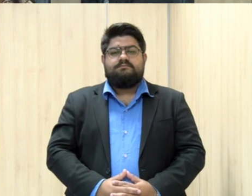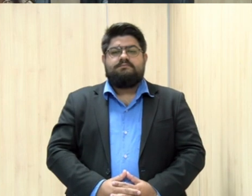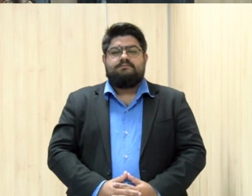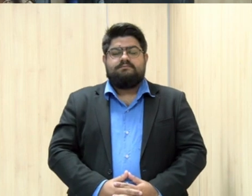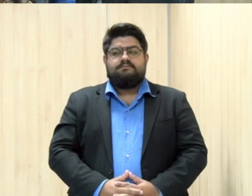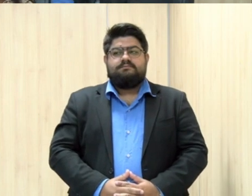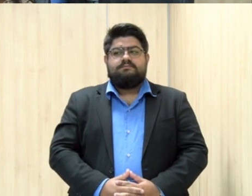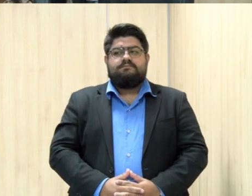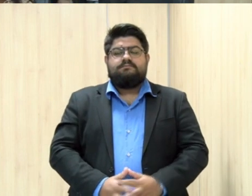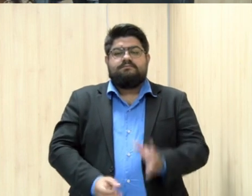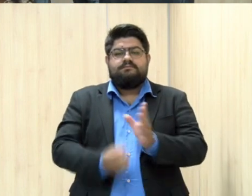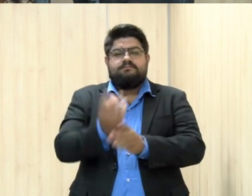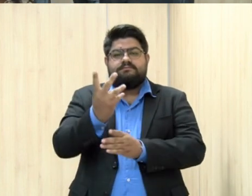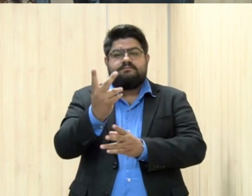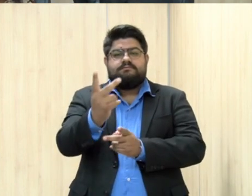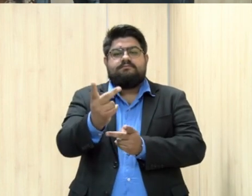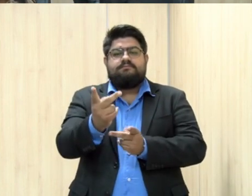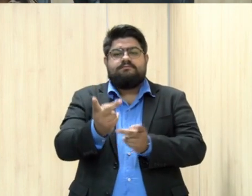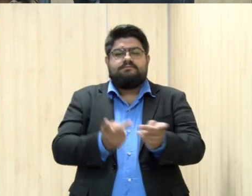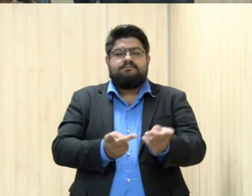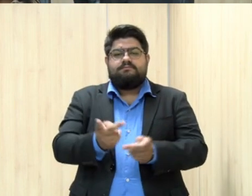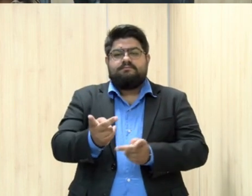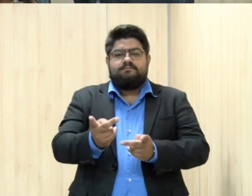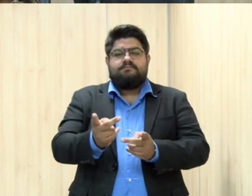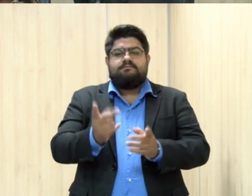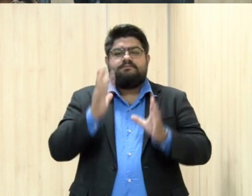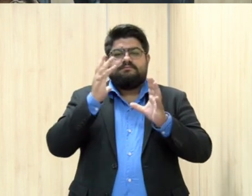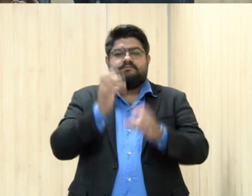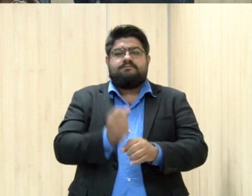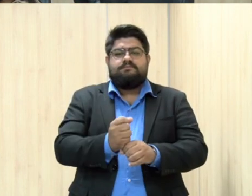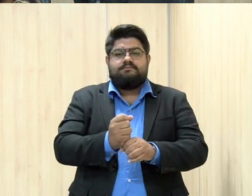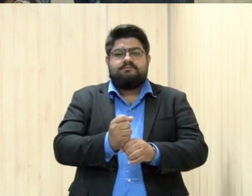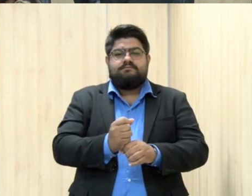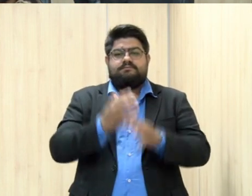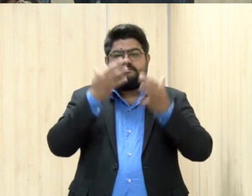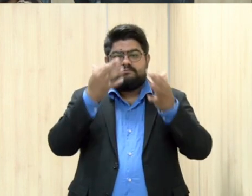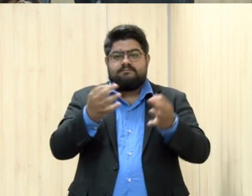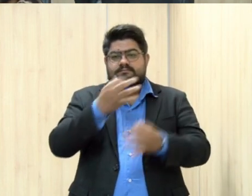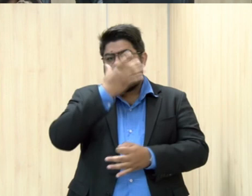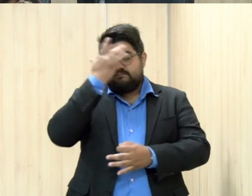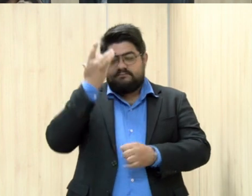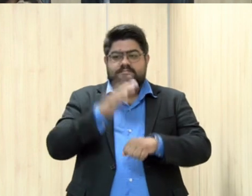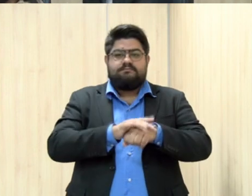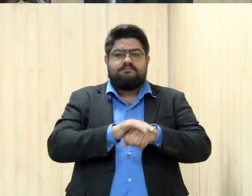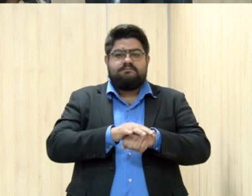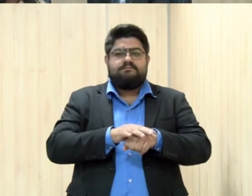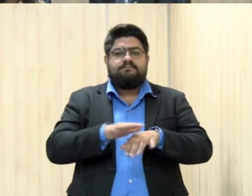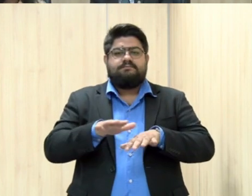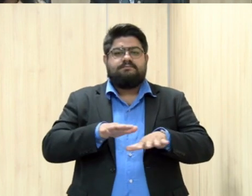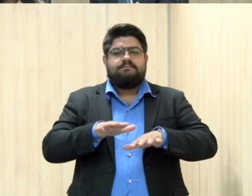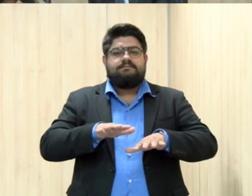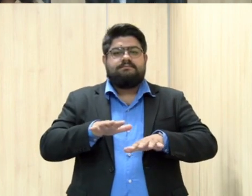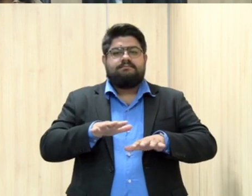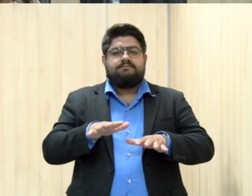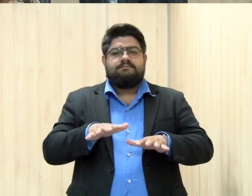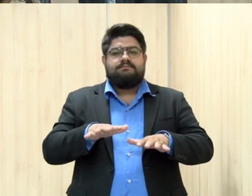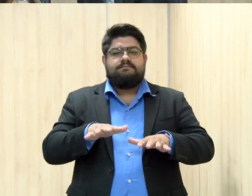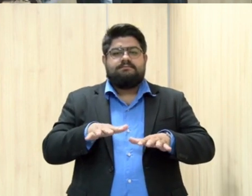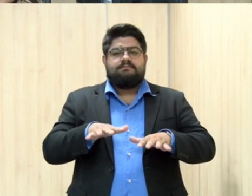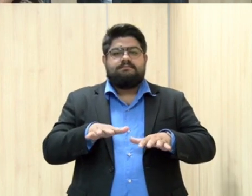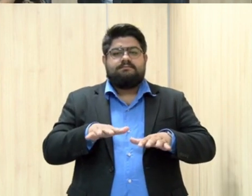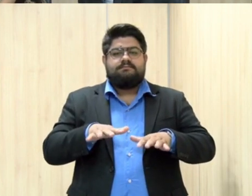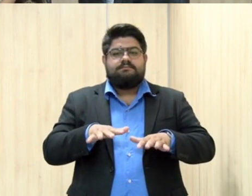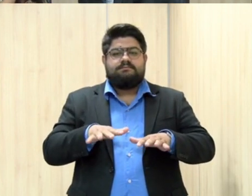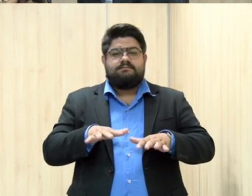criando o programa integral de atenção às pessoas com doença de Parkinson aqui no estado de Rondônia